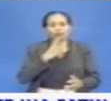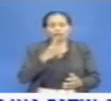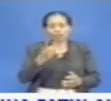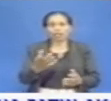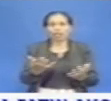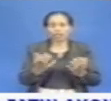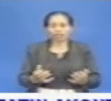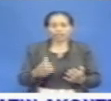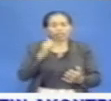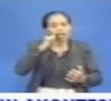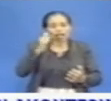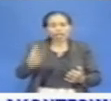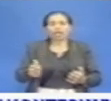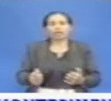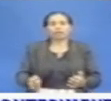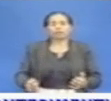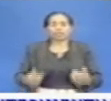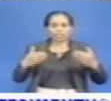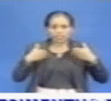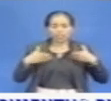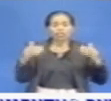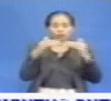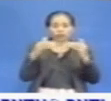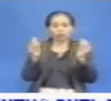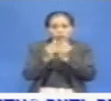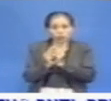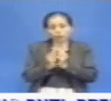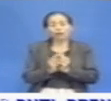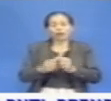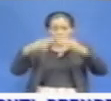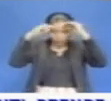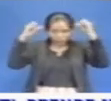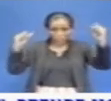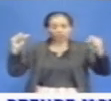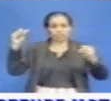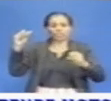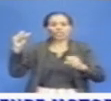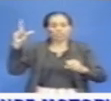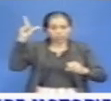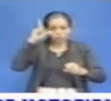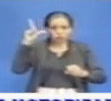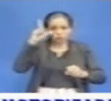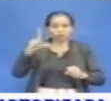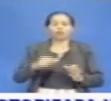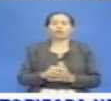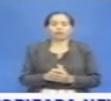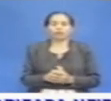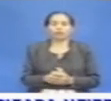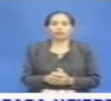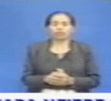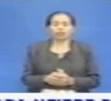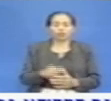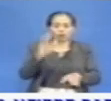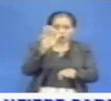a audiência ao Presidente da República, nessa babai, Presidente da República,